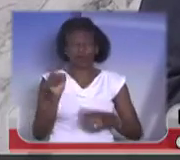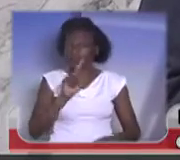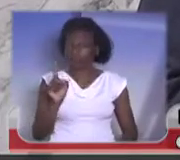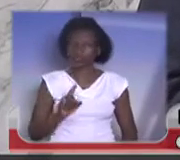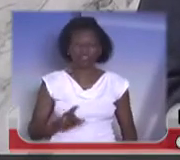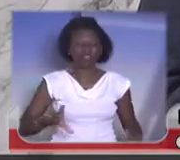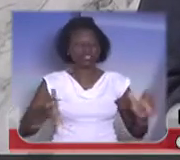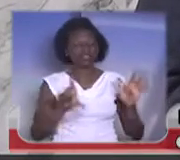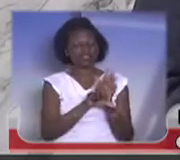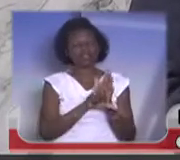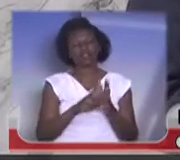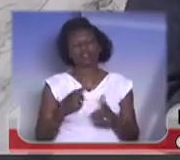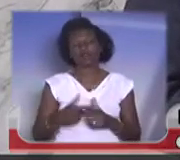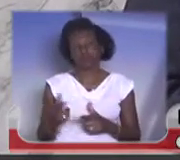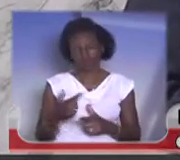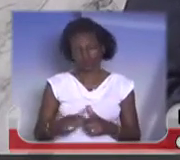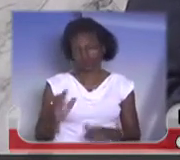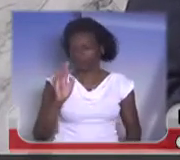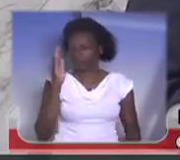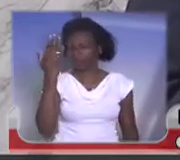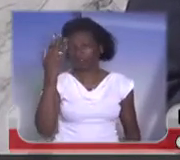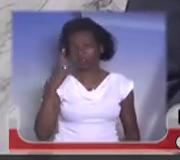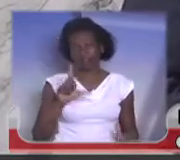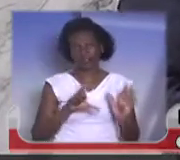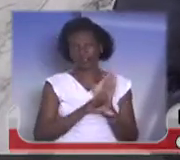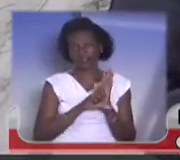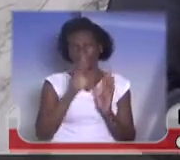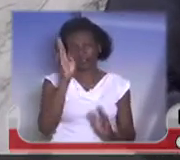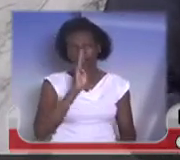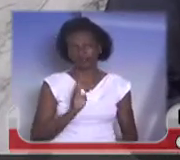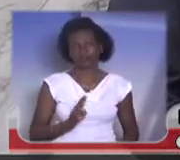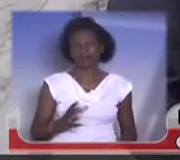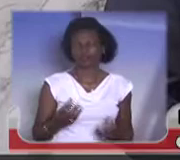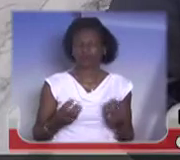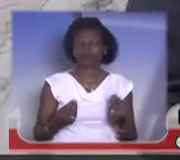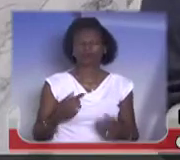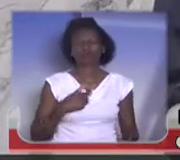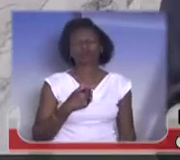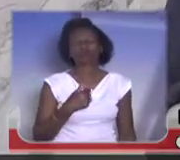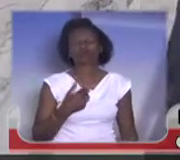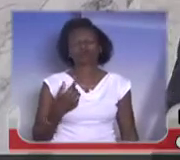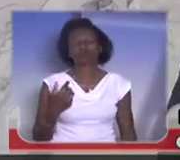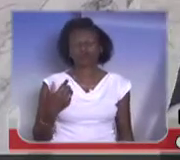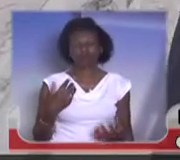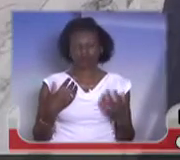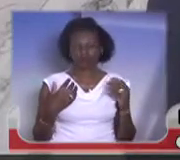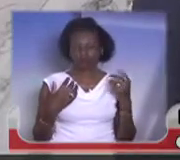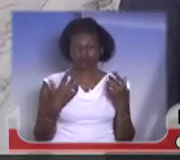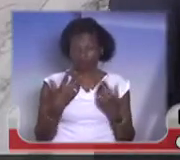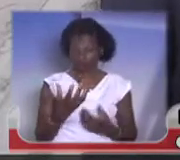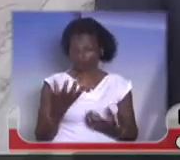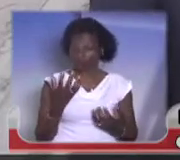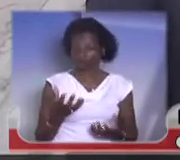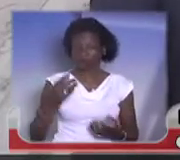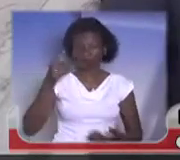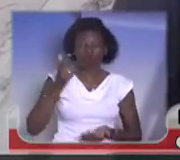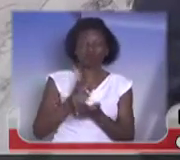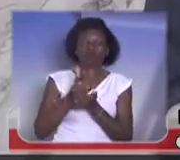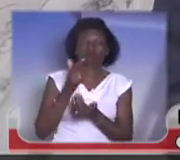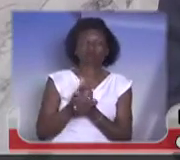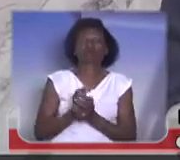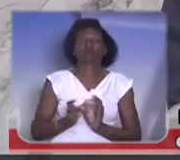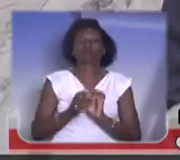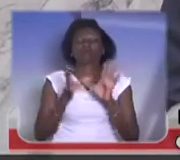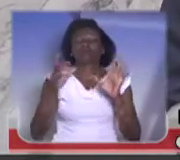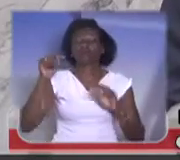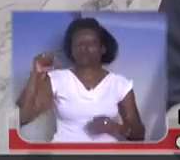tacanha totalmente em pó cripta totalmente hipócrita então eu sou favorável que aqui se a uma liberação do armamento para o